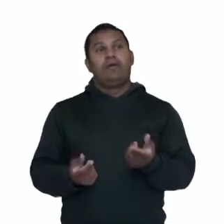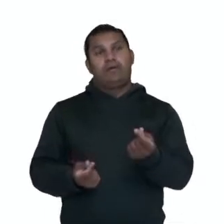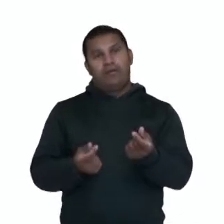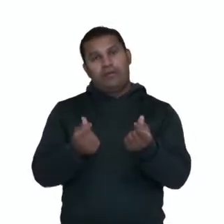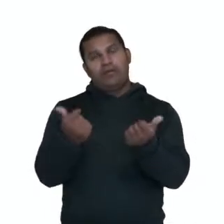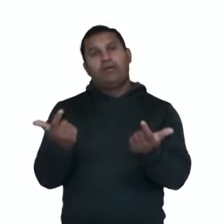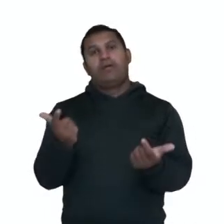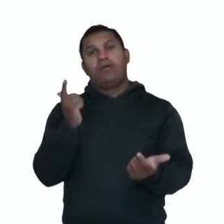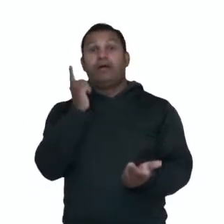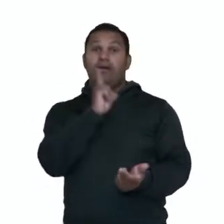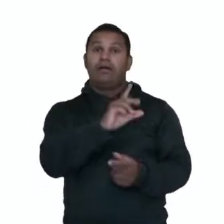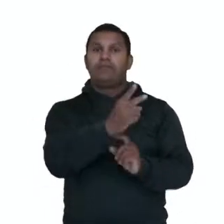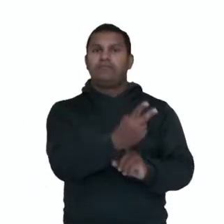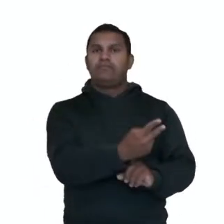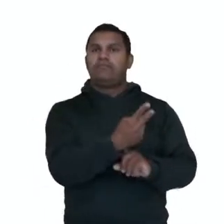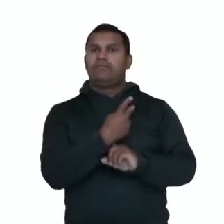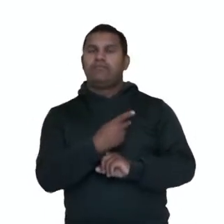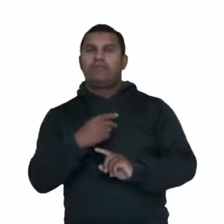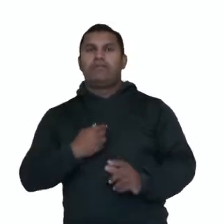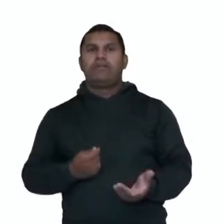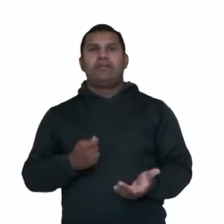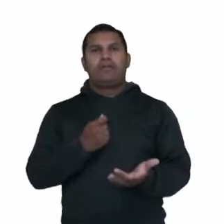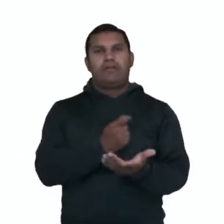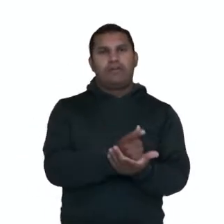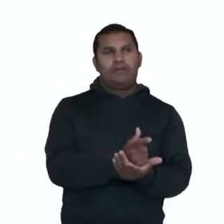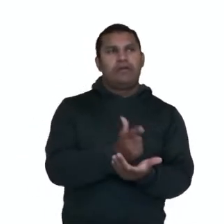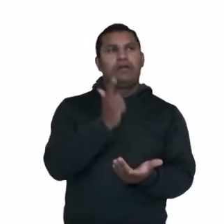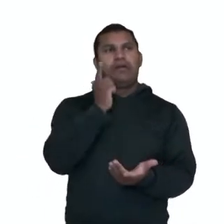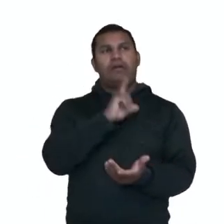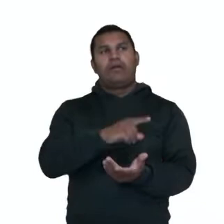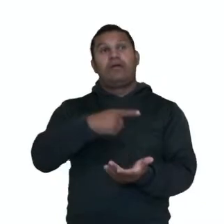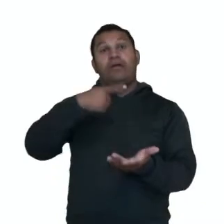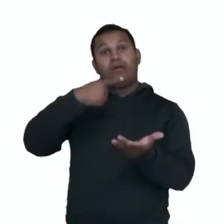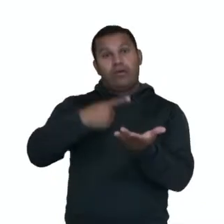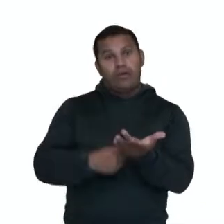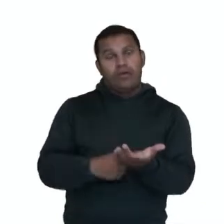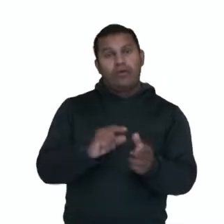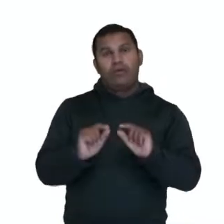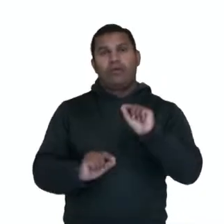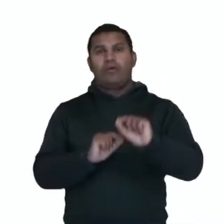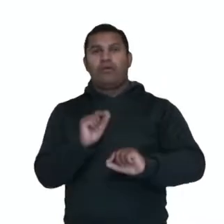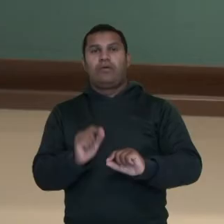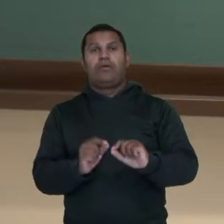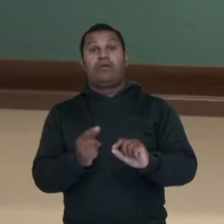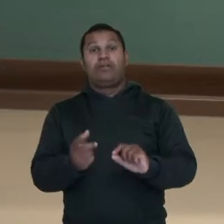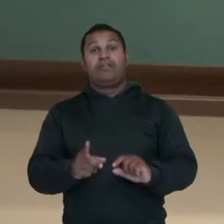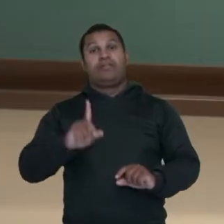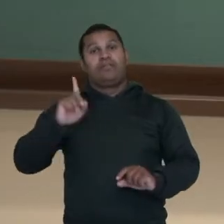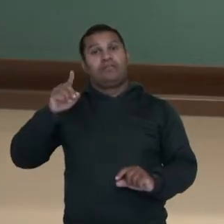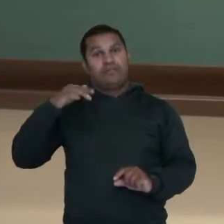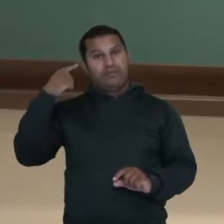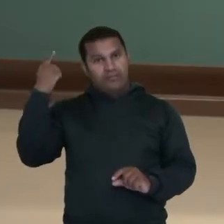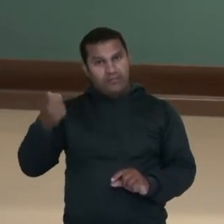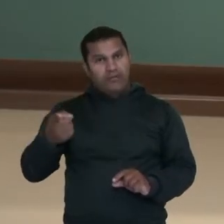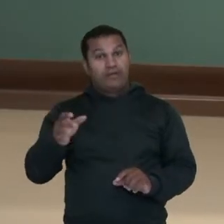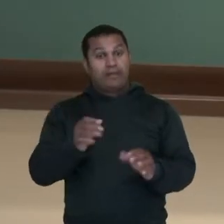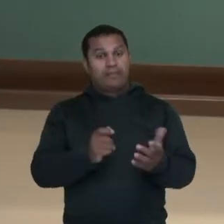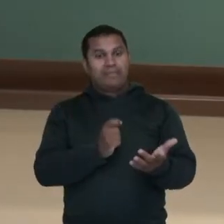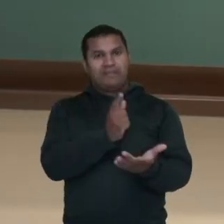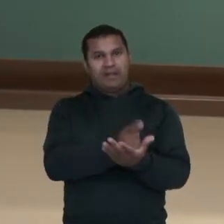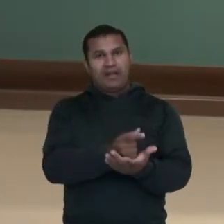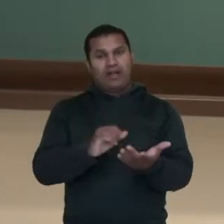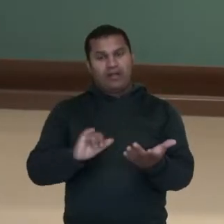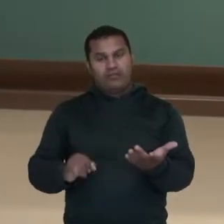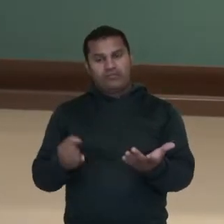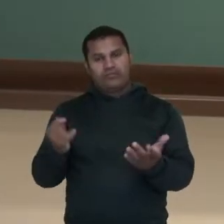recebem o dinheiro, né? E em troca, elas assumem o compromisso de pagar esse dinheiro que elas emprestaram com juros em cima,